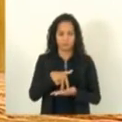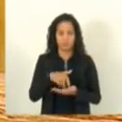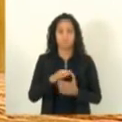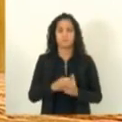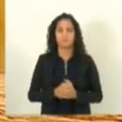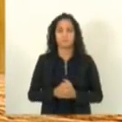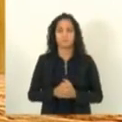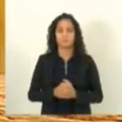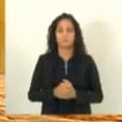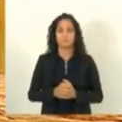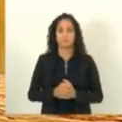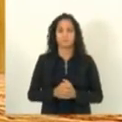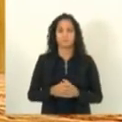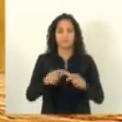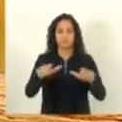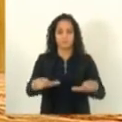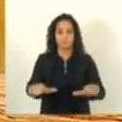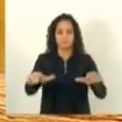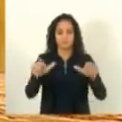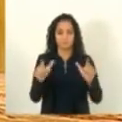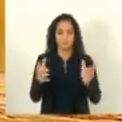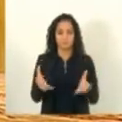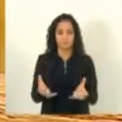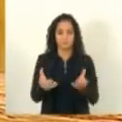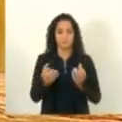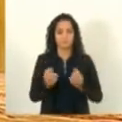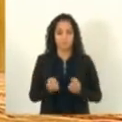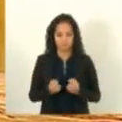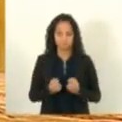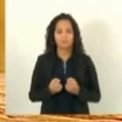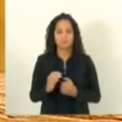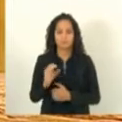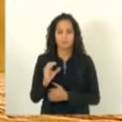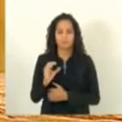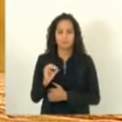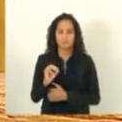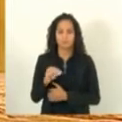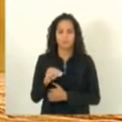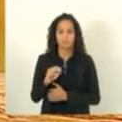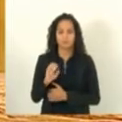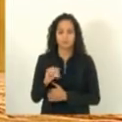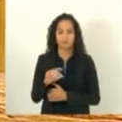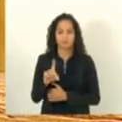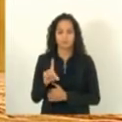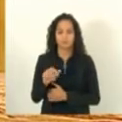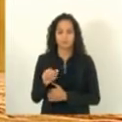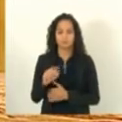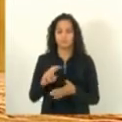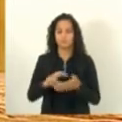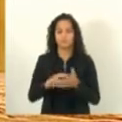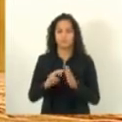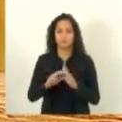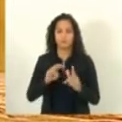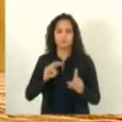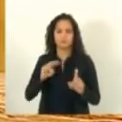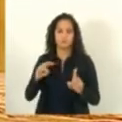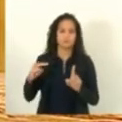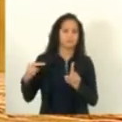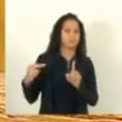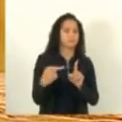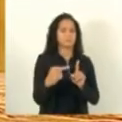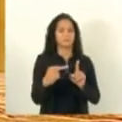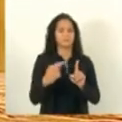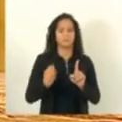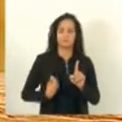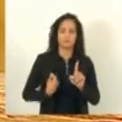receber uma comenda que nada mais é do que o reconhecimento de uma